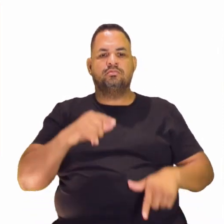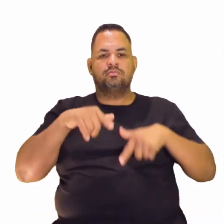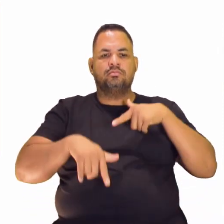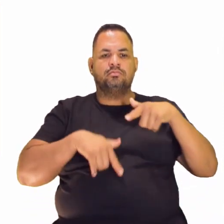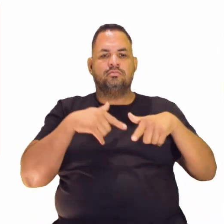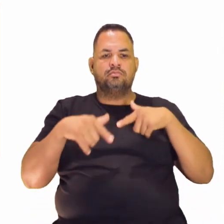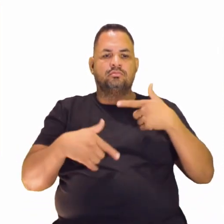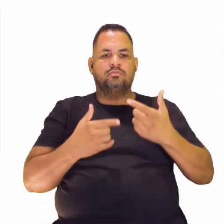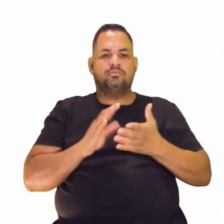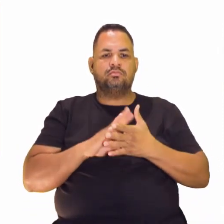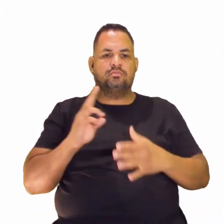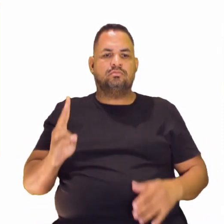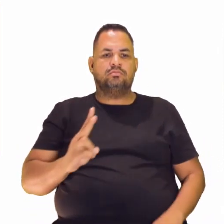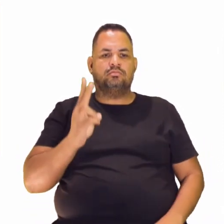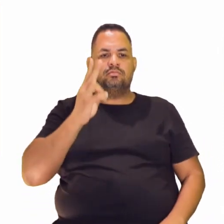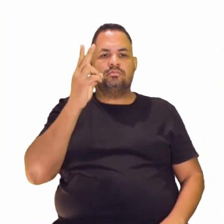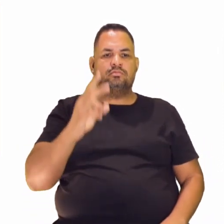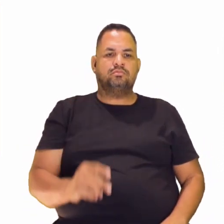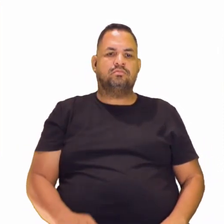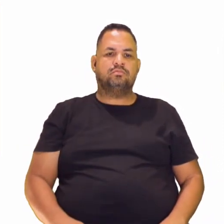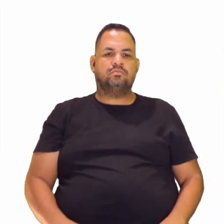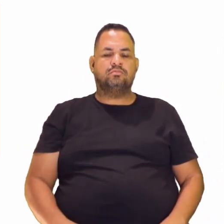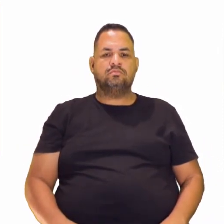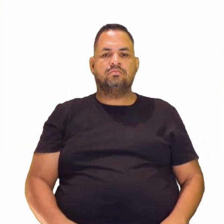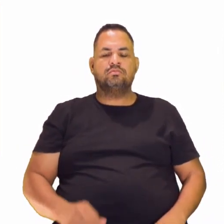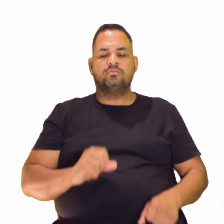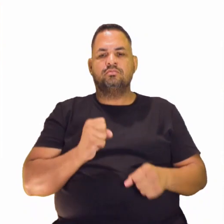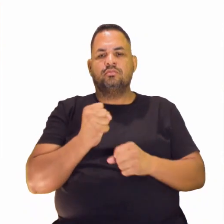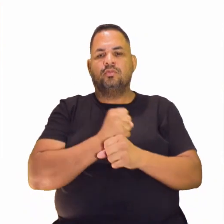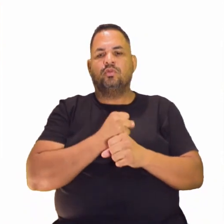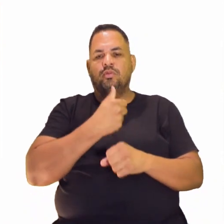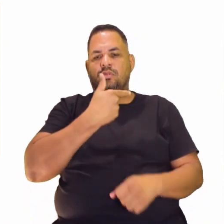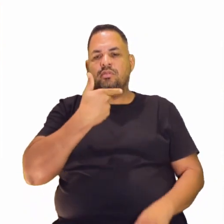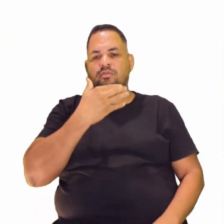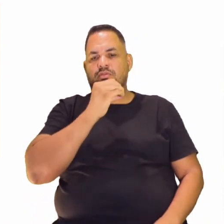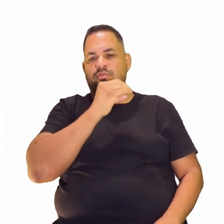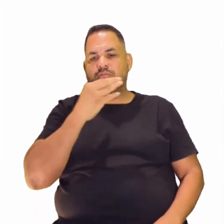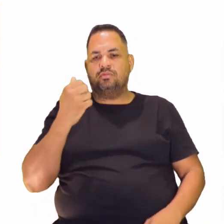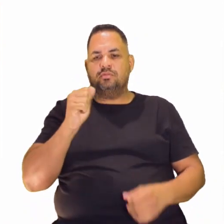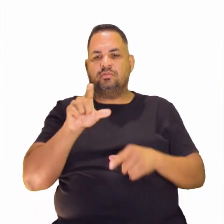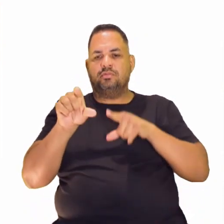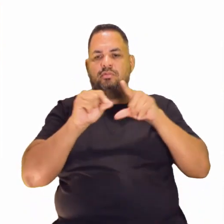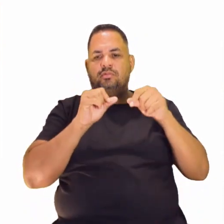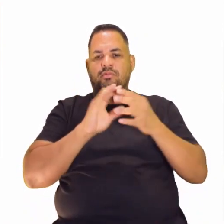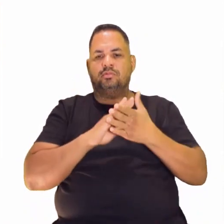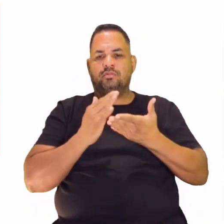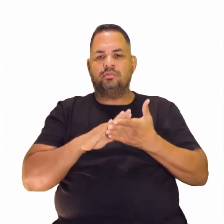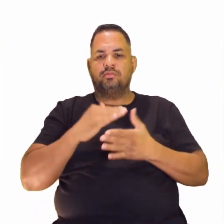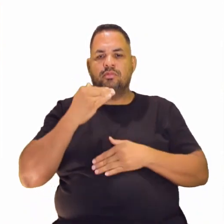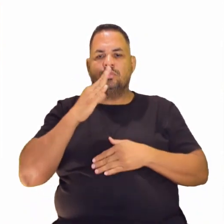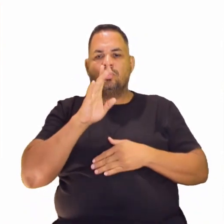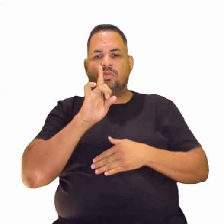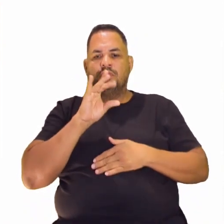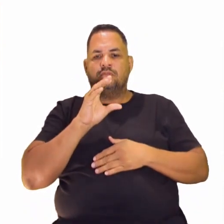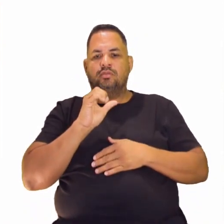altamente valorizado, né? Em 2020, a Arissana foi escolhida como uma das curadoras